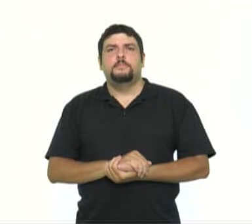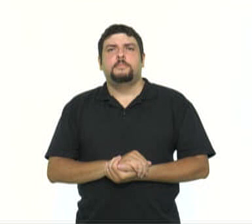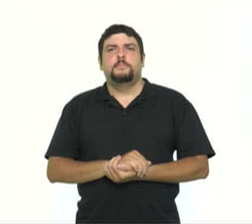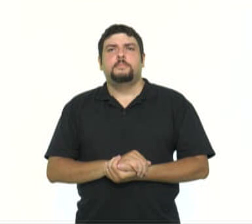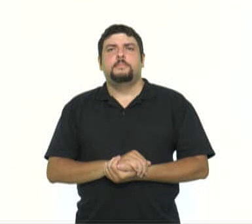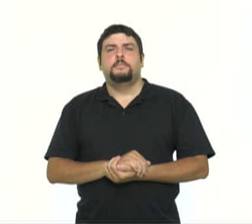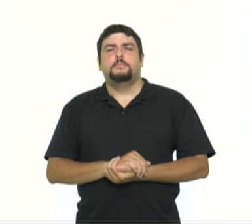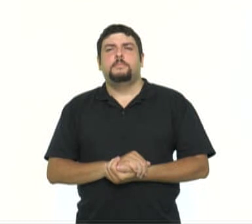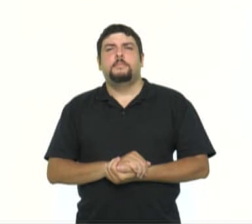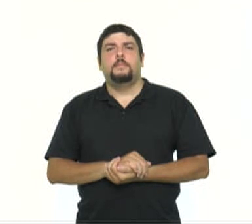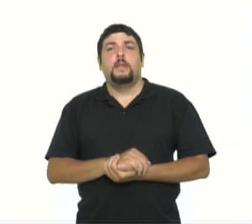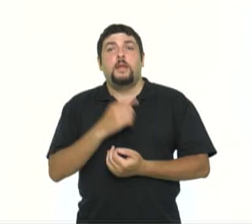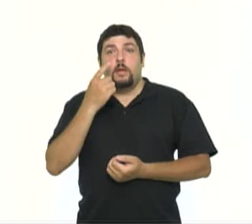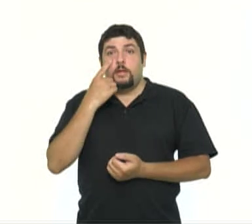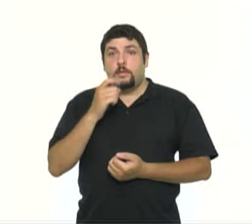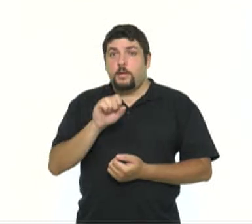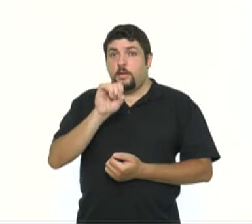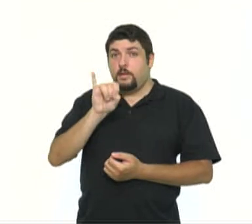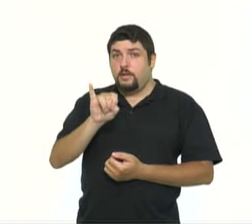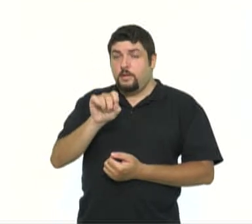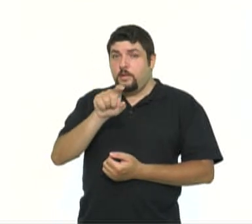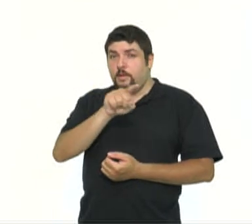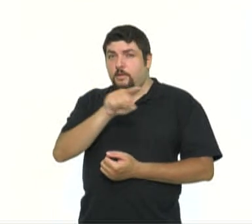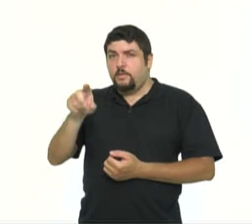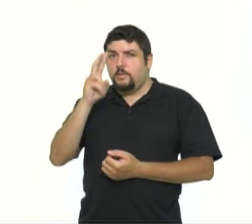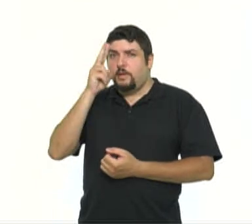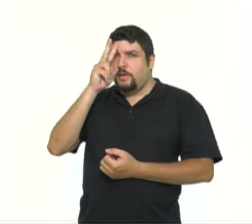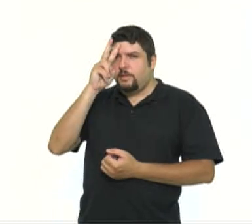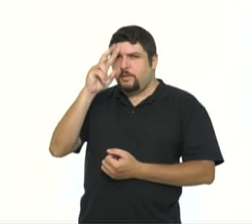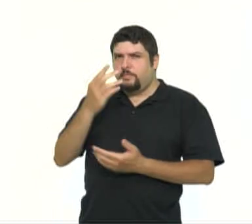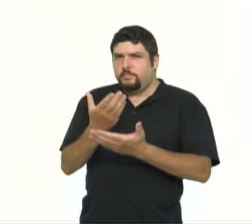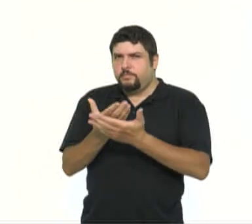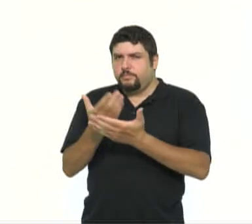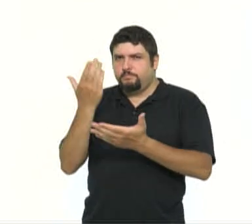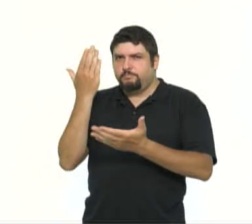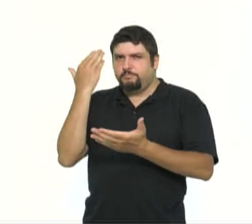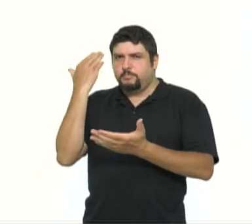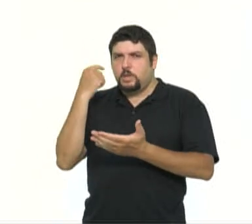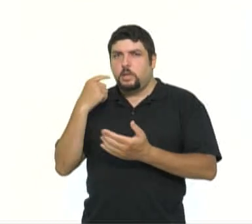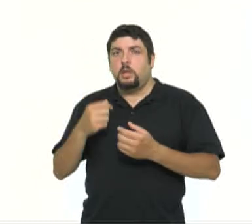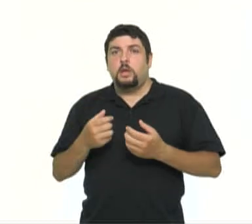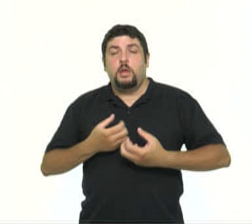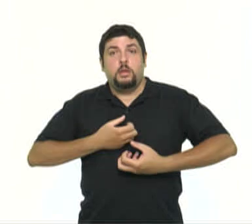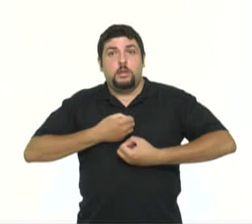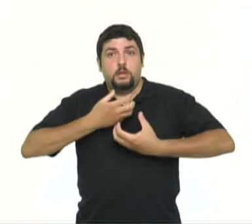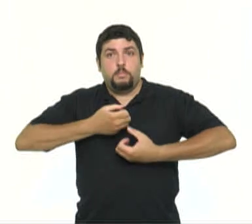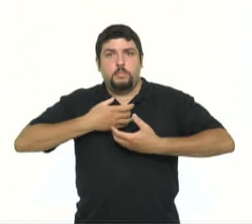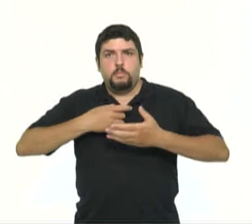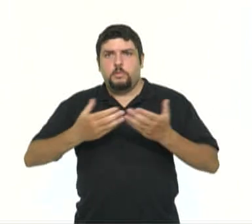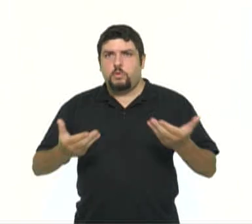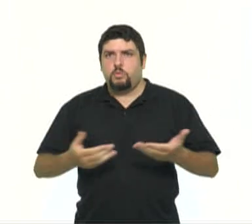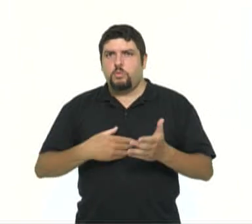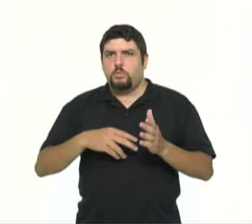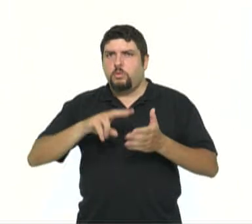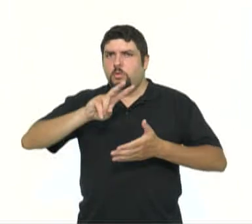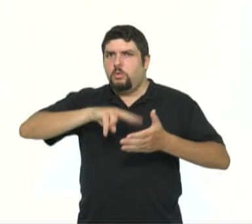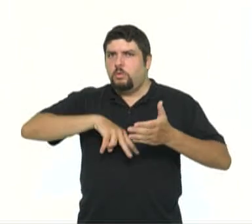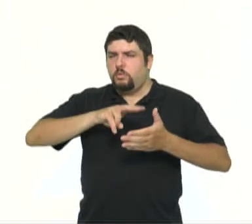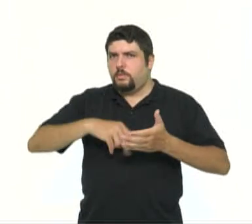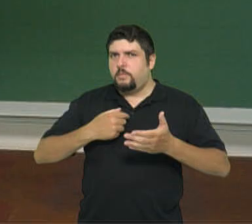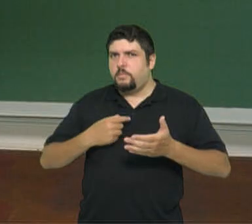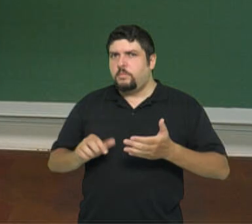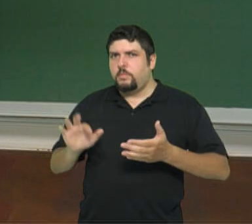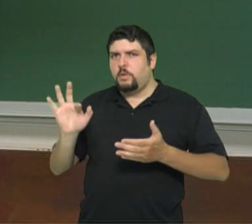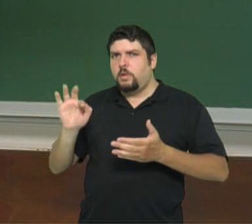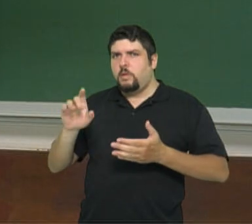então. Se você se recordou das aulas anteriores, este poema que nós lemos da Flor Bela Espanca é